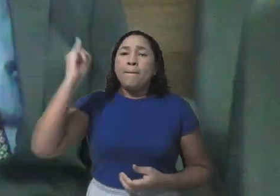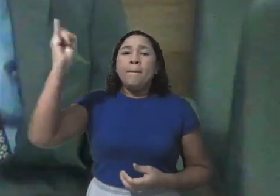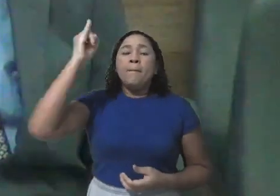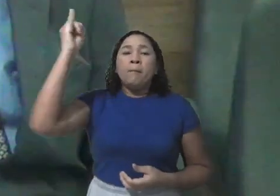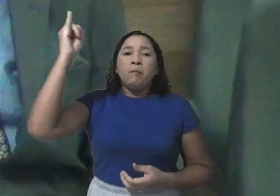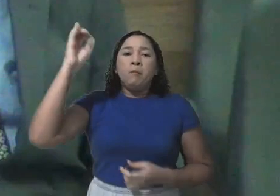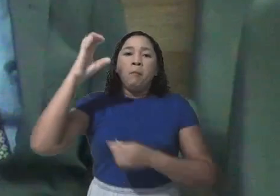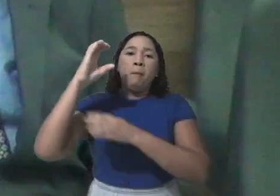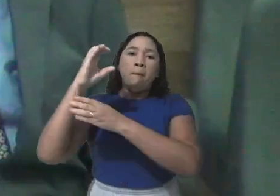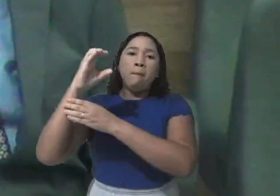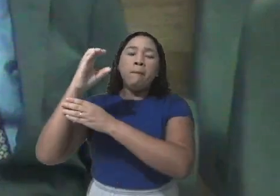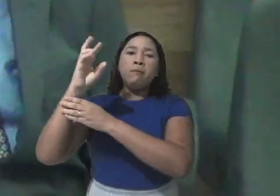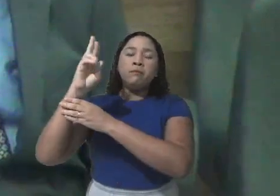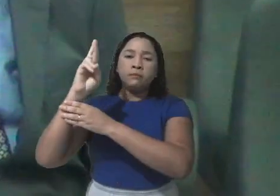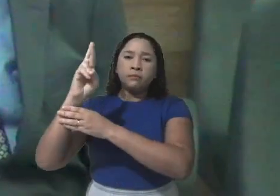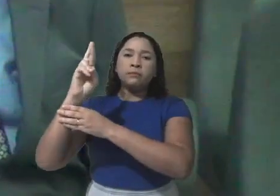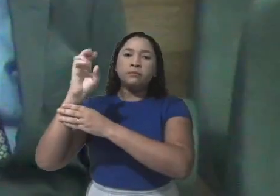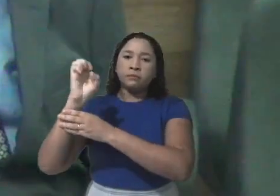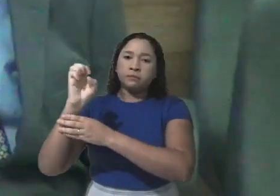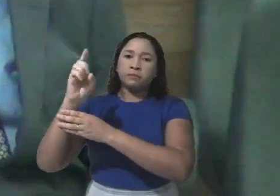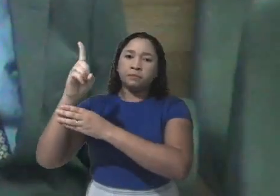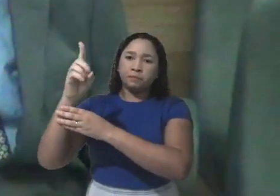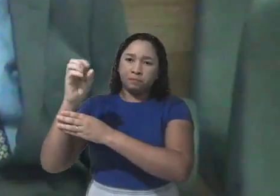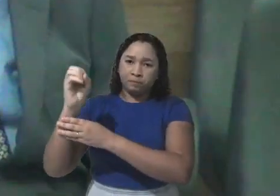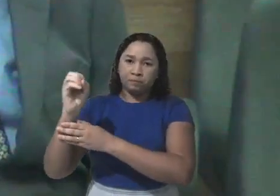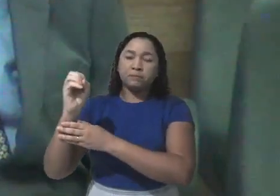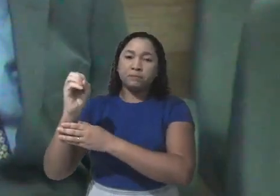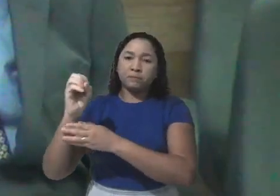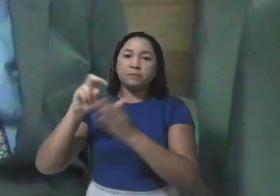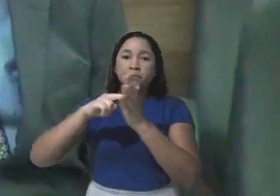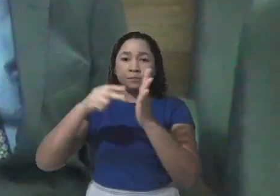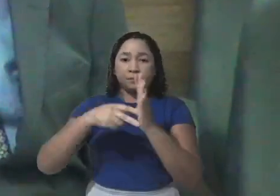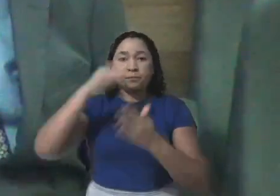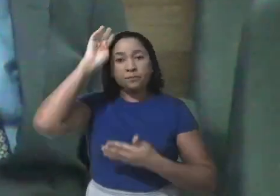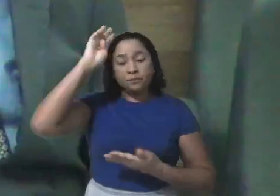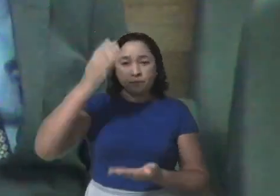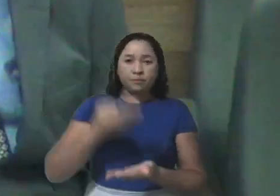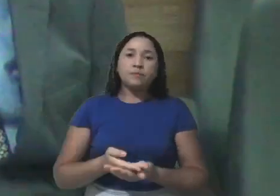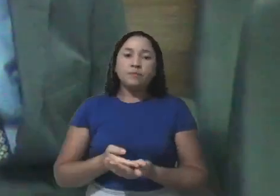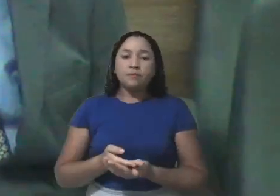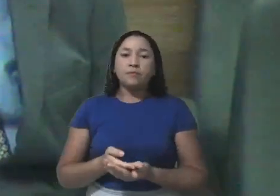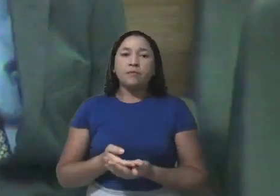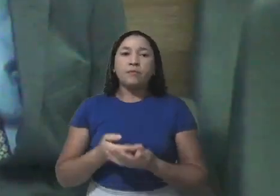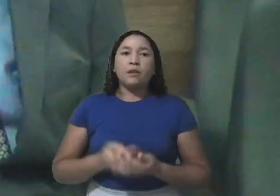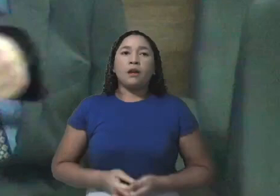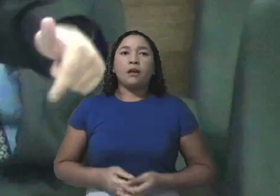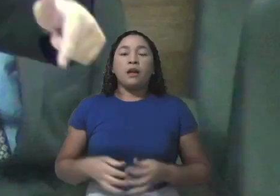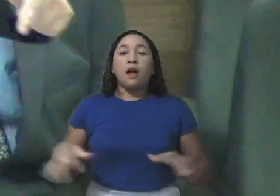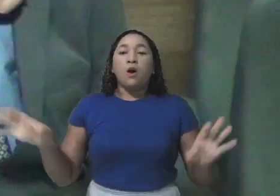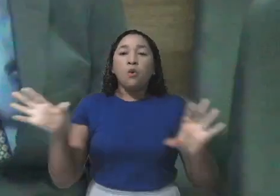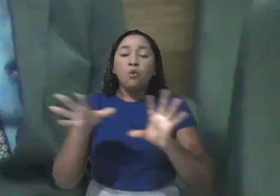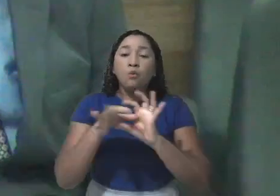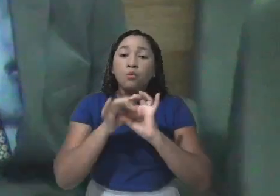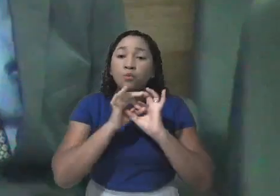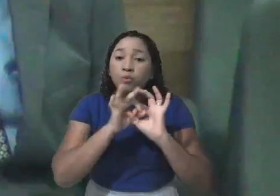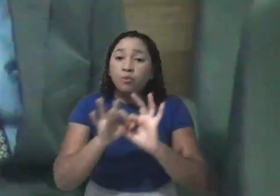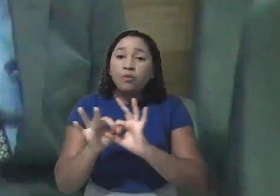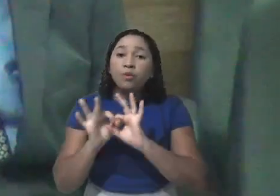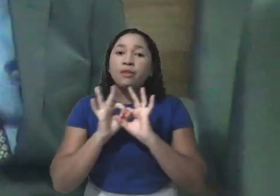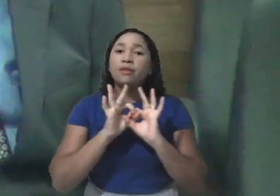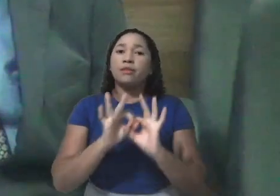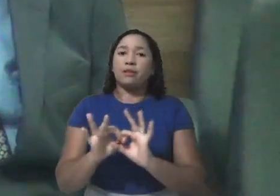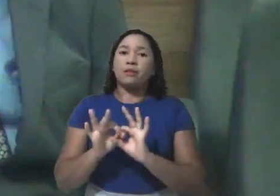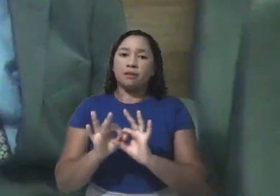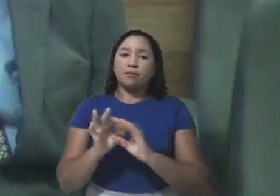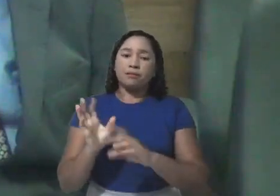Estruturar a igreja como pessoa, você igreja, mas estruturar a igreja como